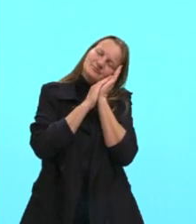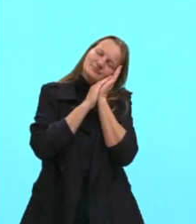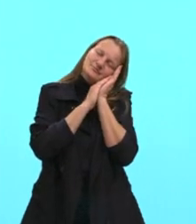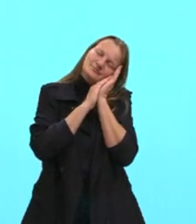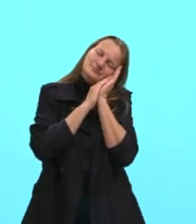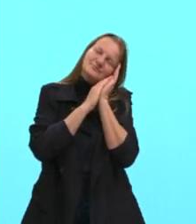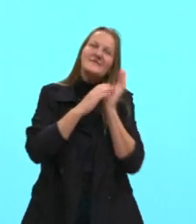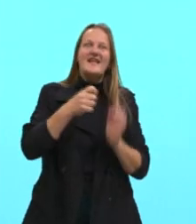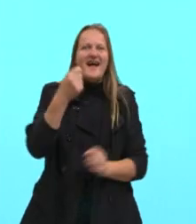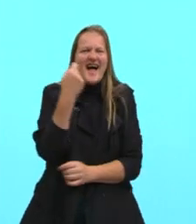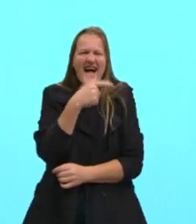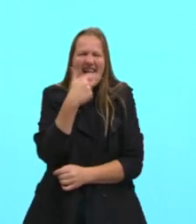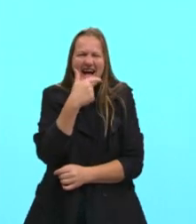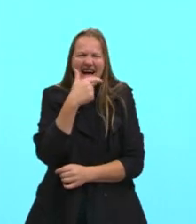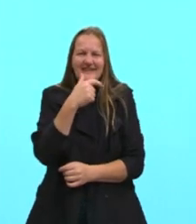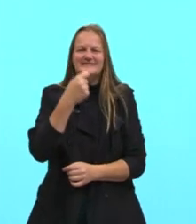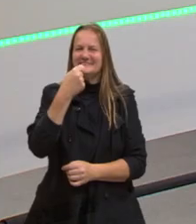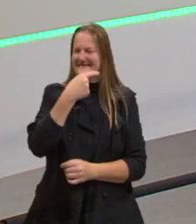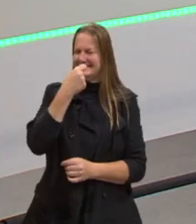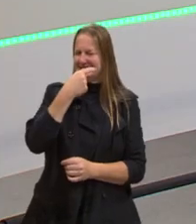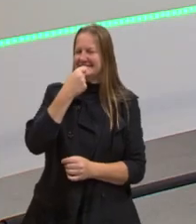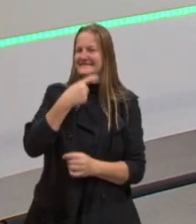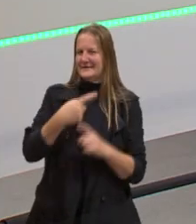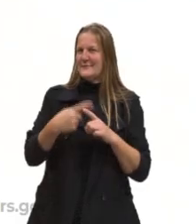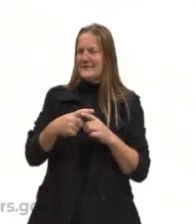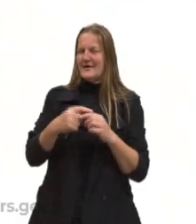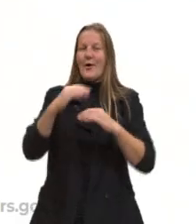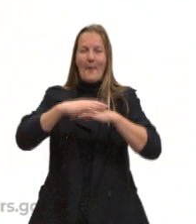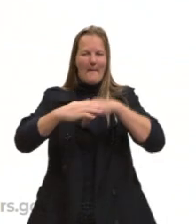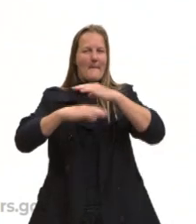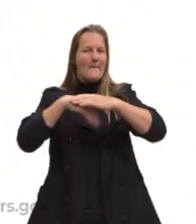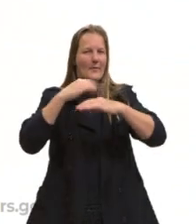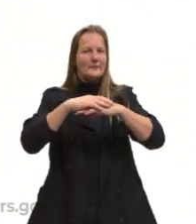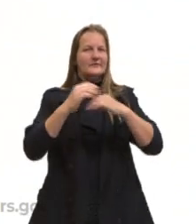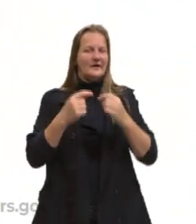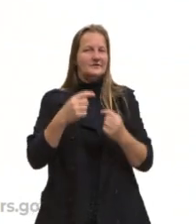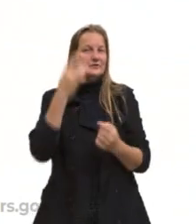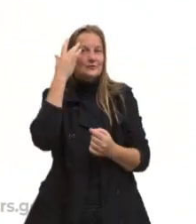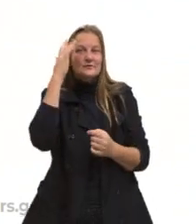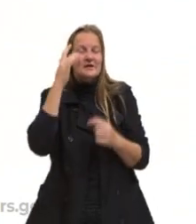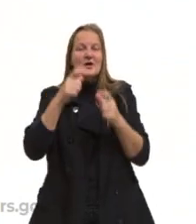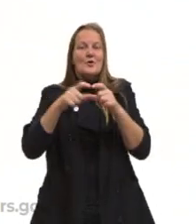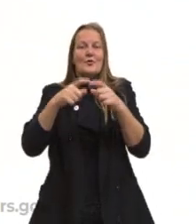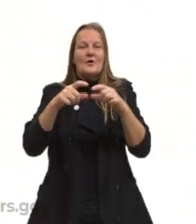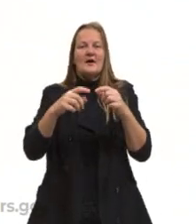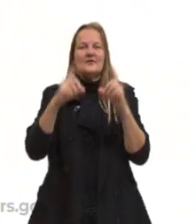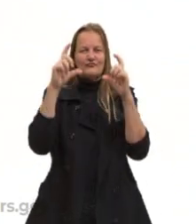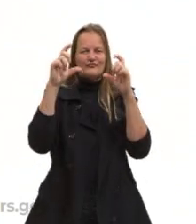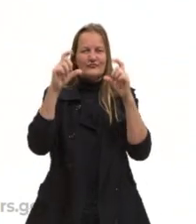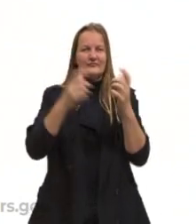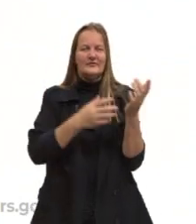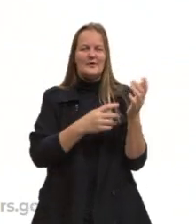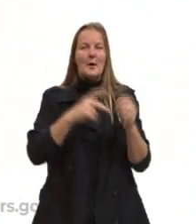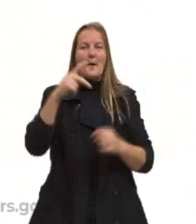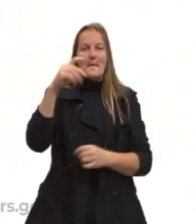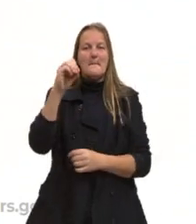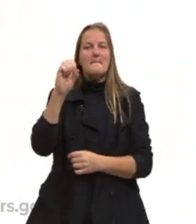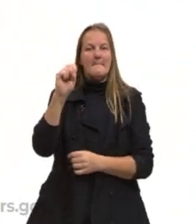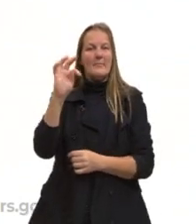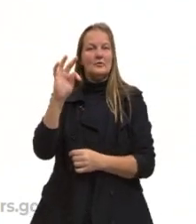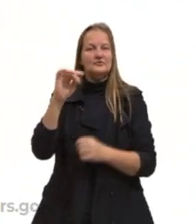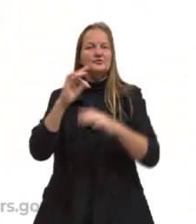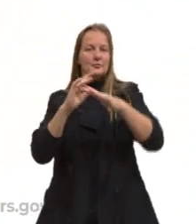muito irônico né bem interessante certamente foi uma montagem eu não sei dizer a veracidade desse post aí ele é um post retirado